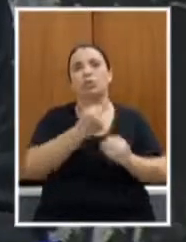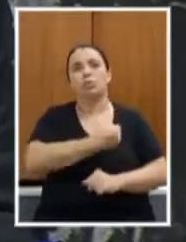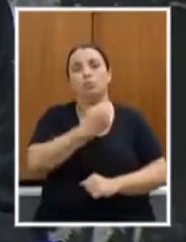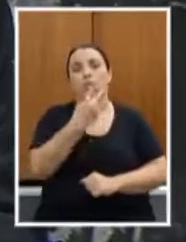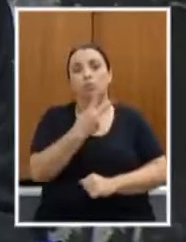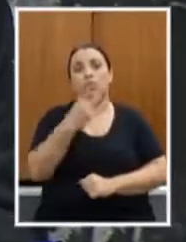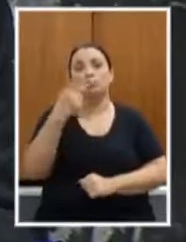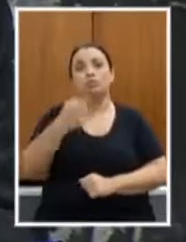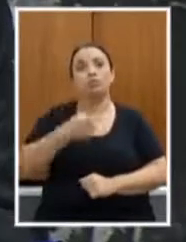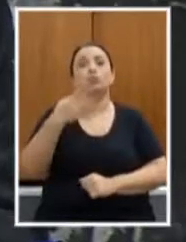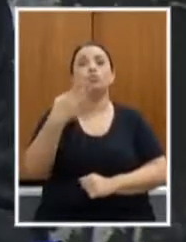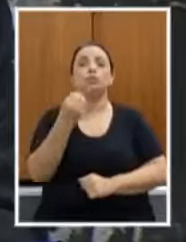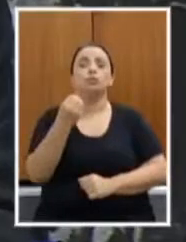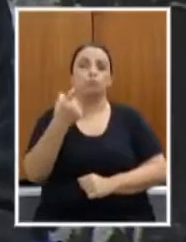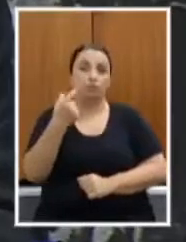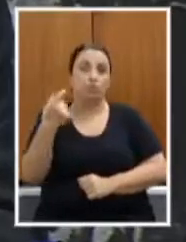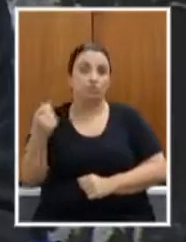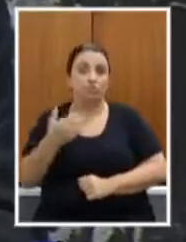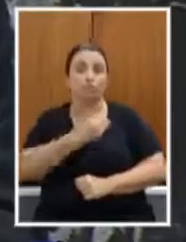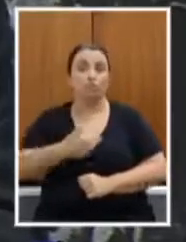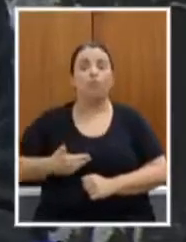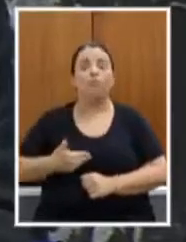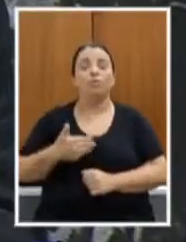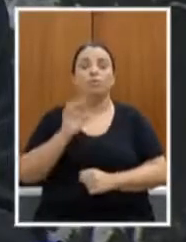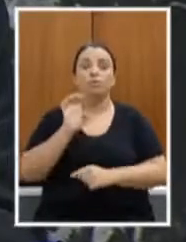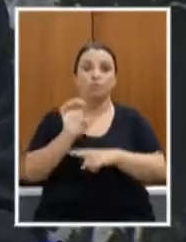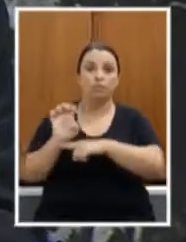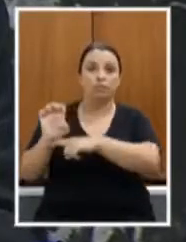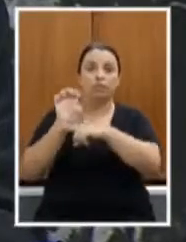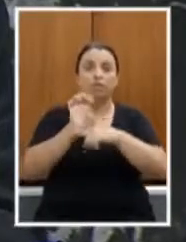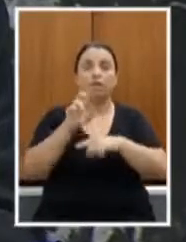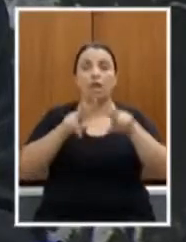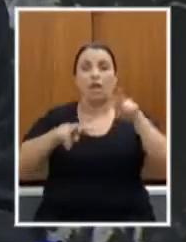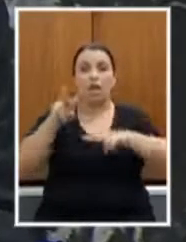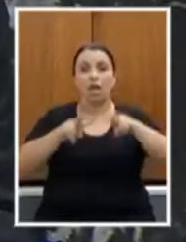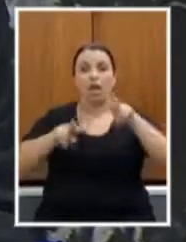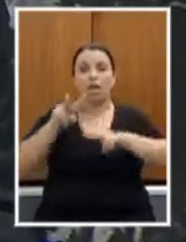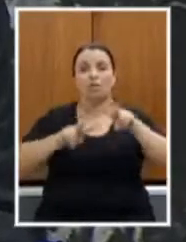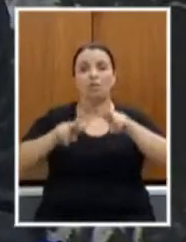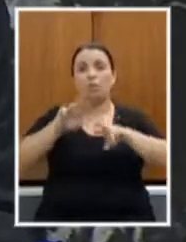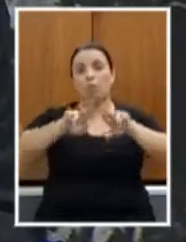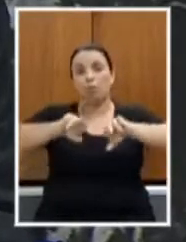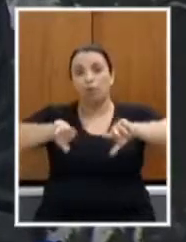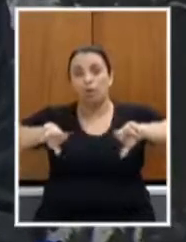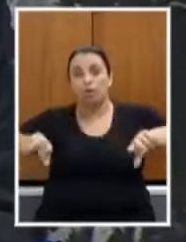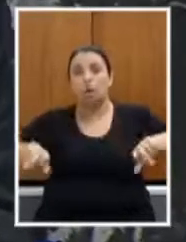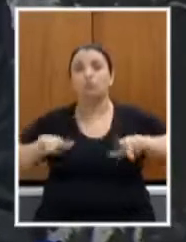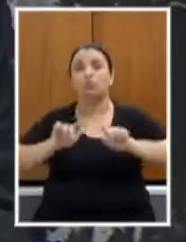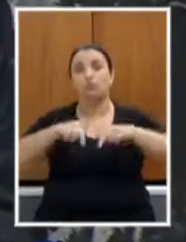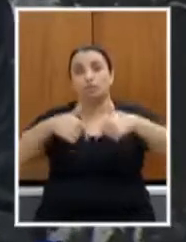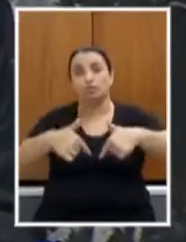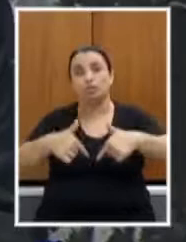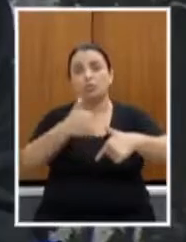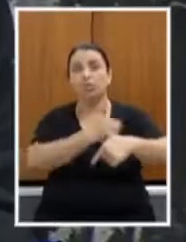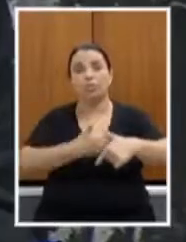governador do Estado, que dispõe sobre a revisão do Plano Plurianual de Ação Governamental, PPAG,